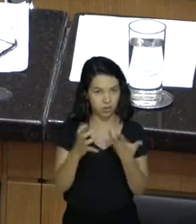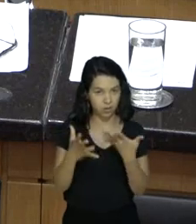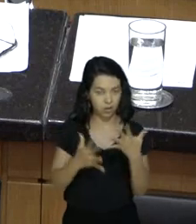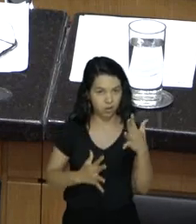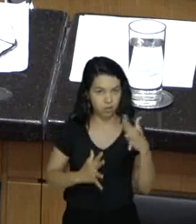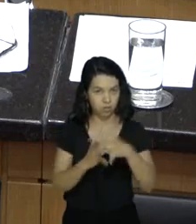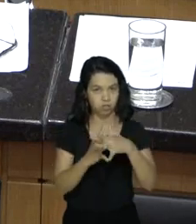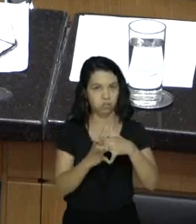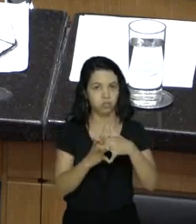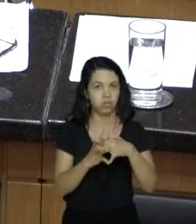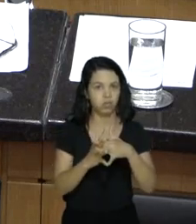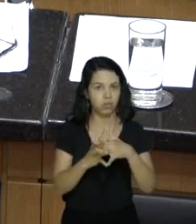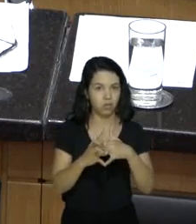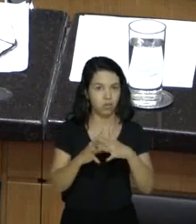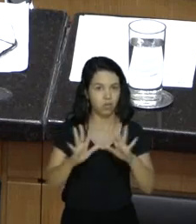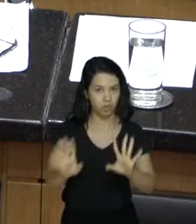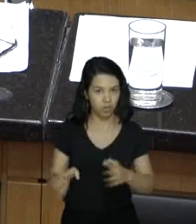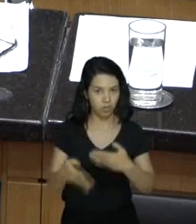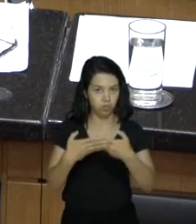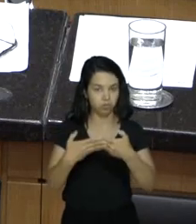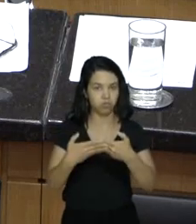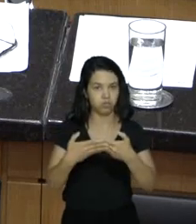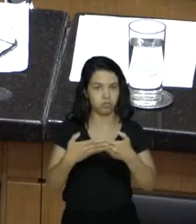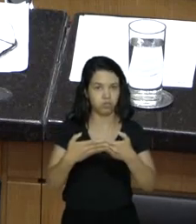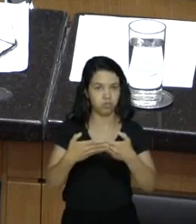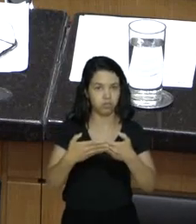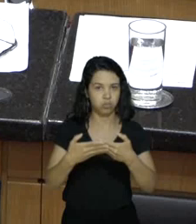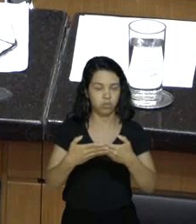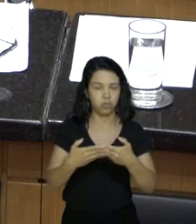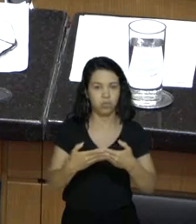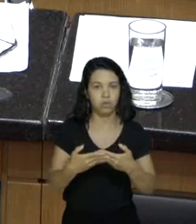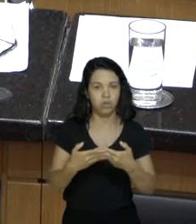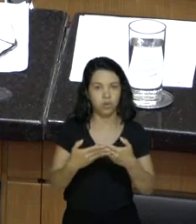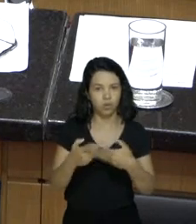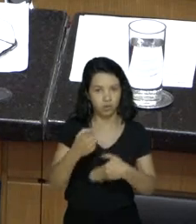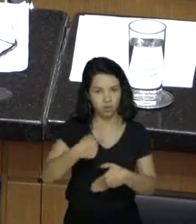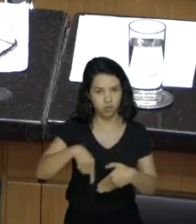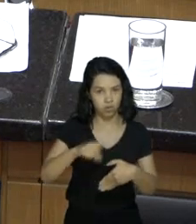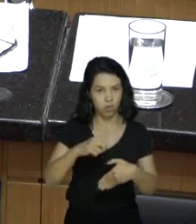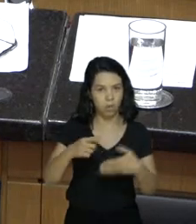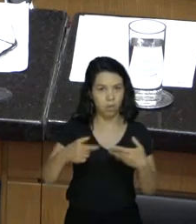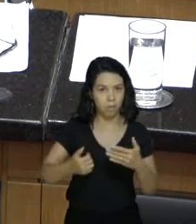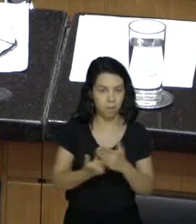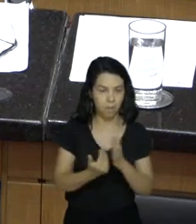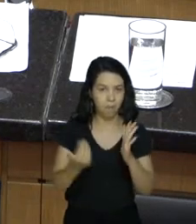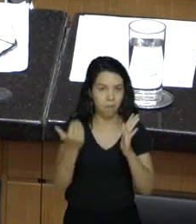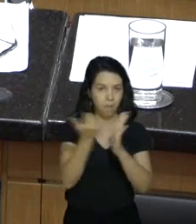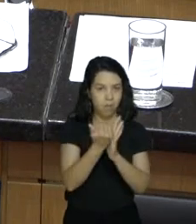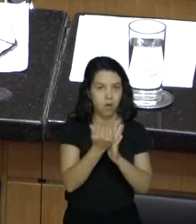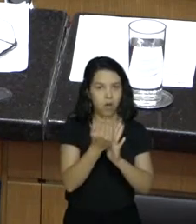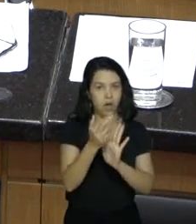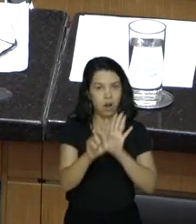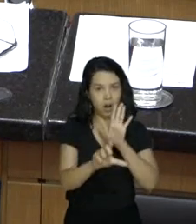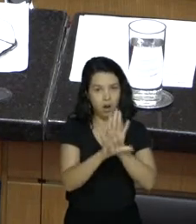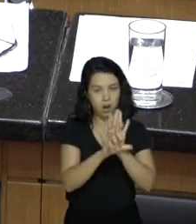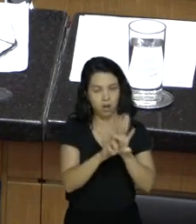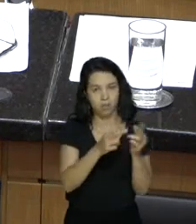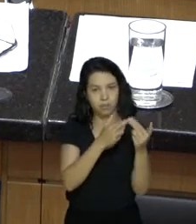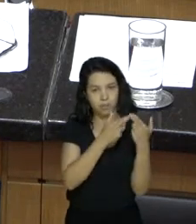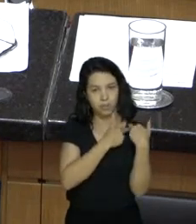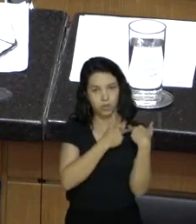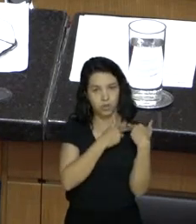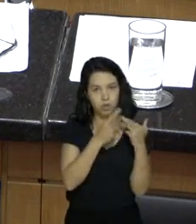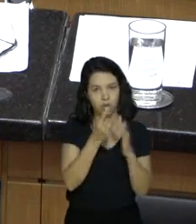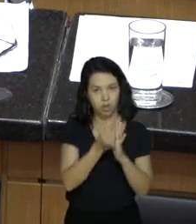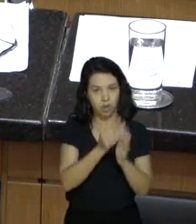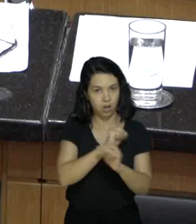Vossa Excelência fecha a torneira automaticamente. Não tem como. A lei de responsabilidade fiscal é clara para todos os órgãos